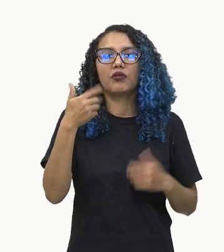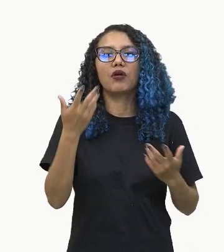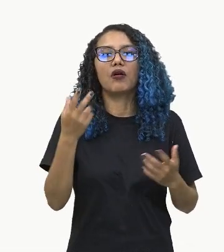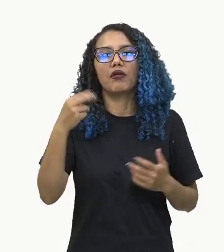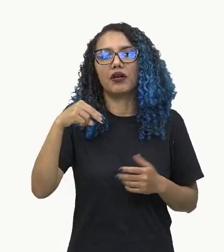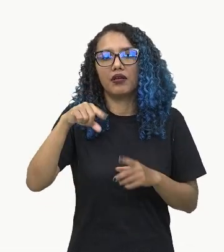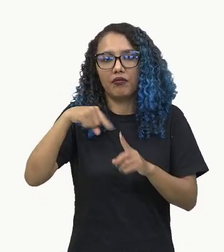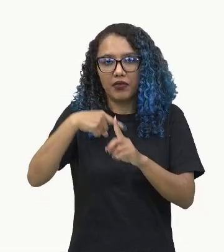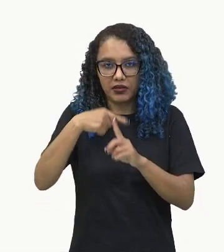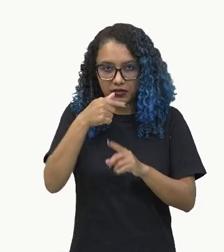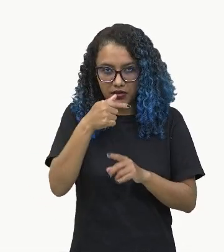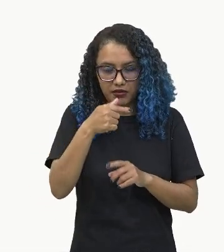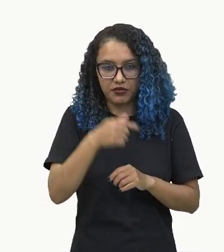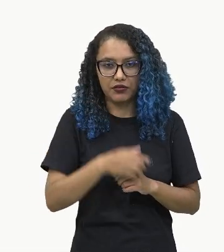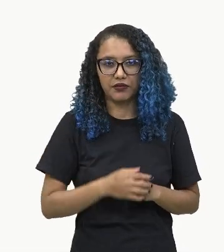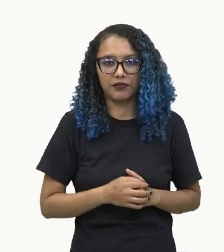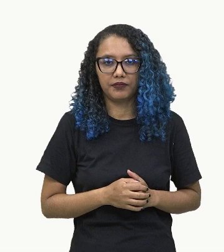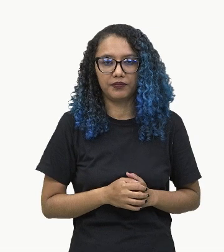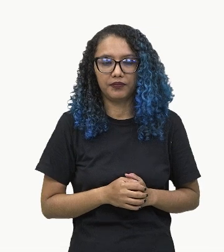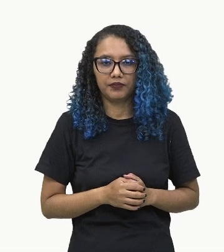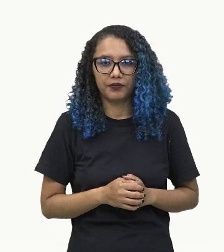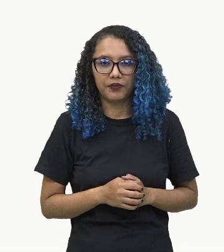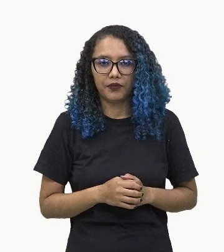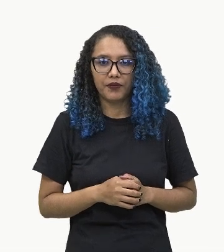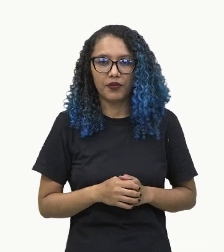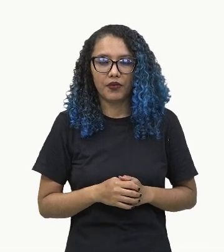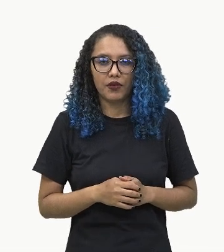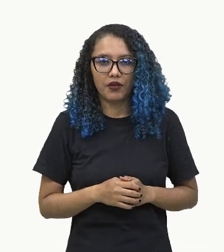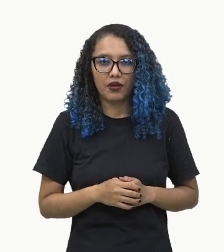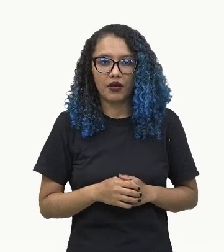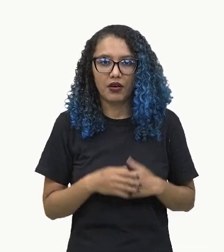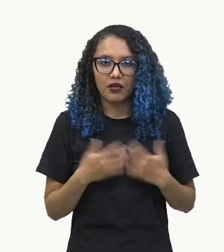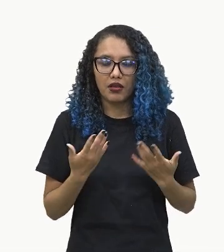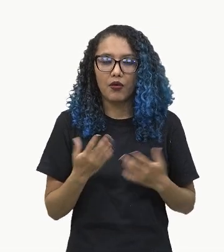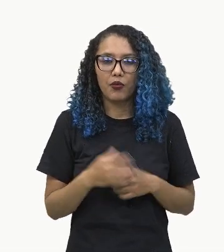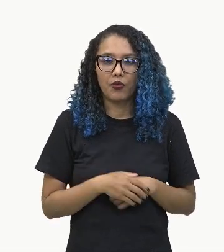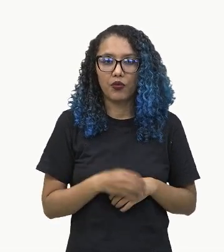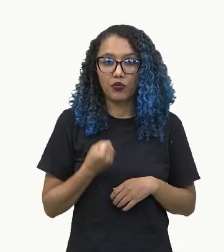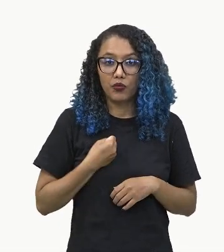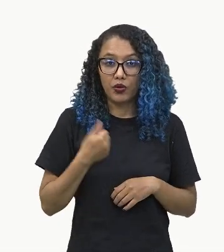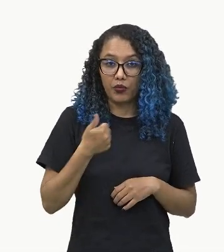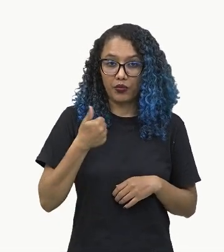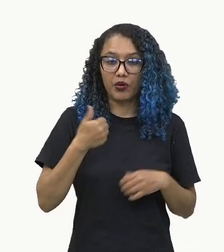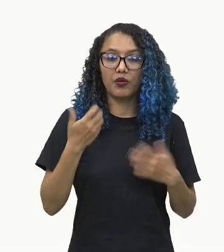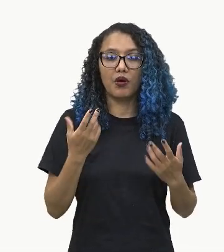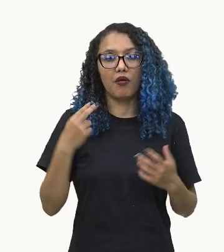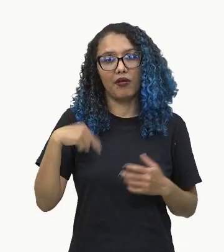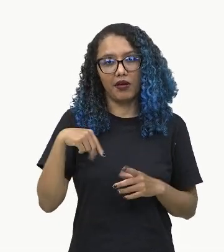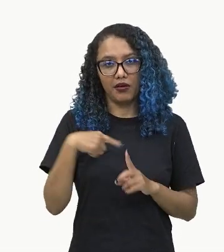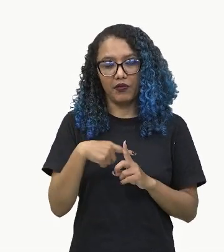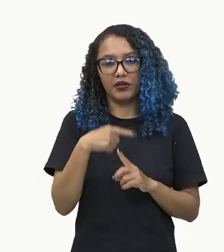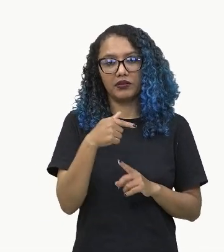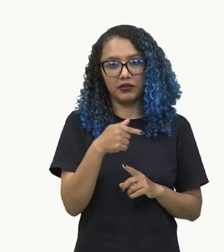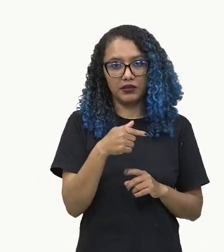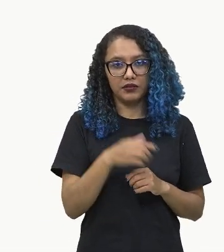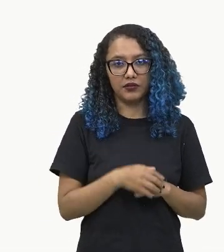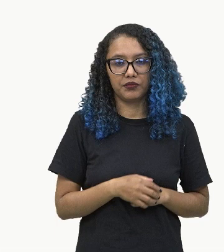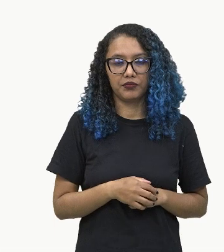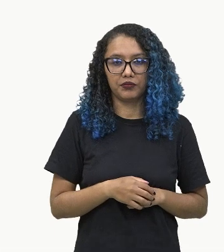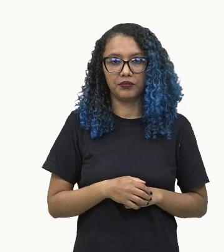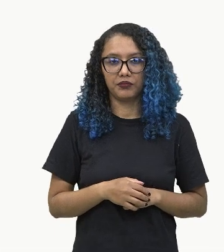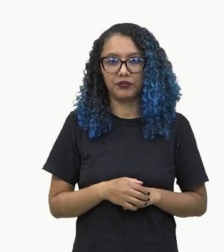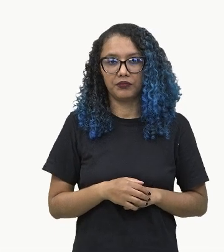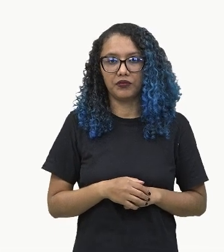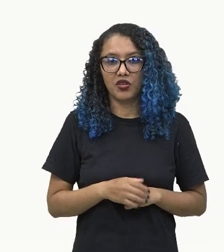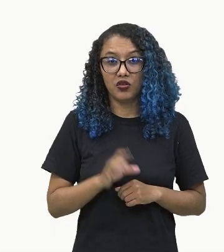7. Então, o meu primeiro termo vai ser exatamente n mais 7. Aqui o meu primeiro termo não